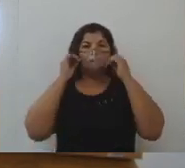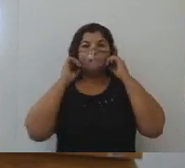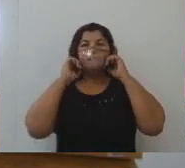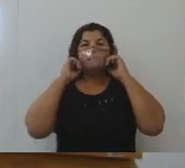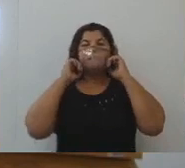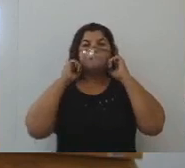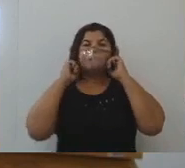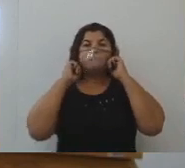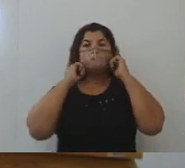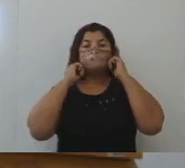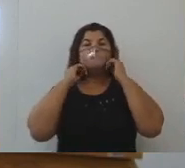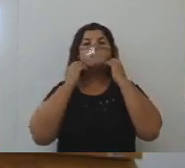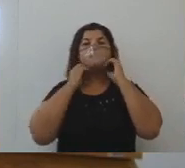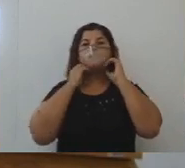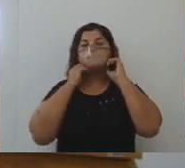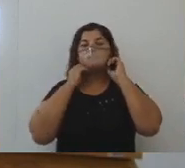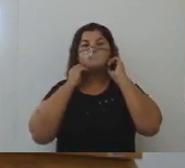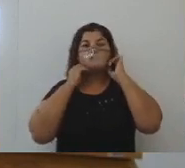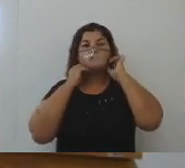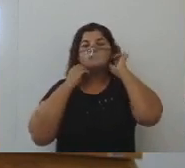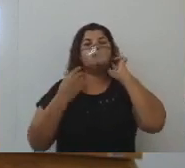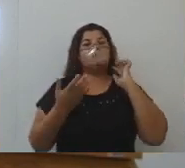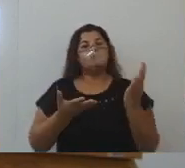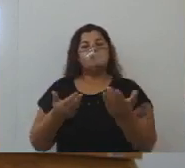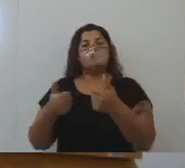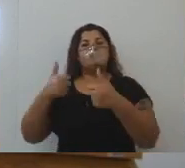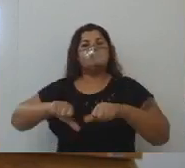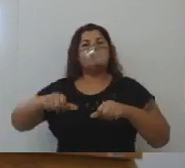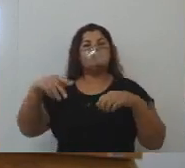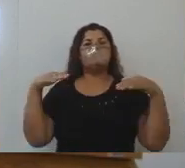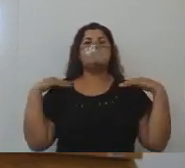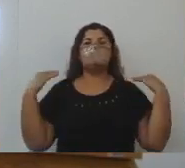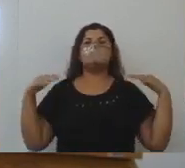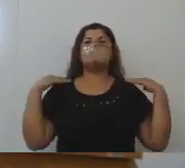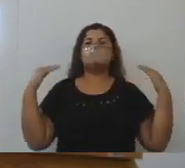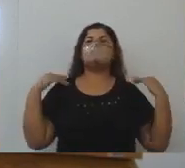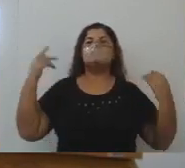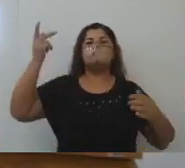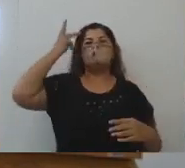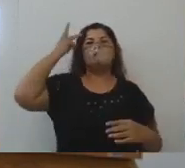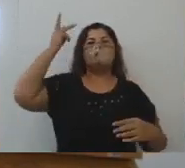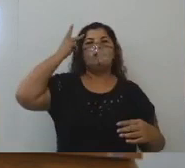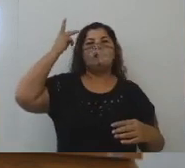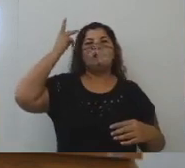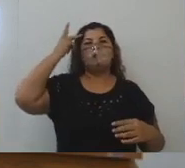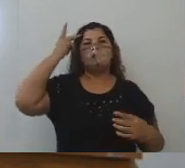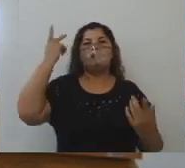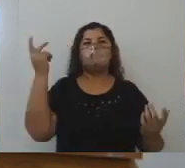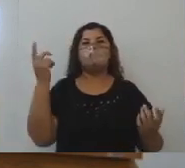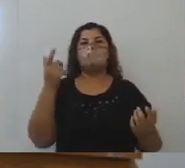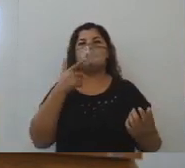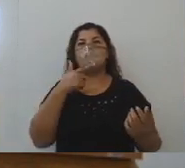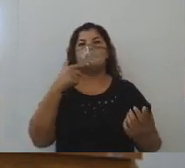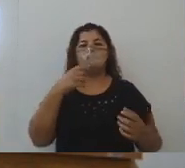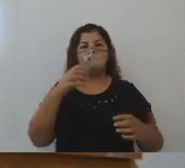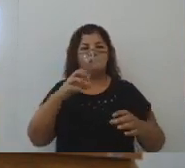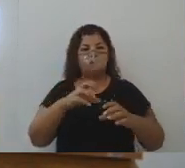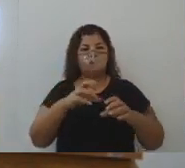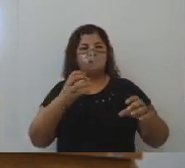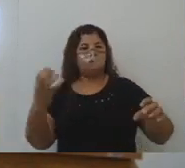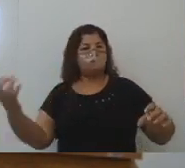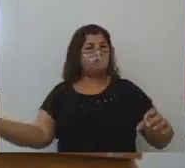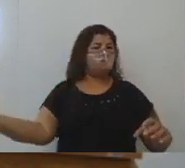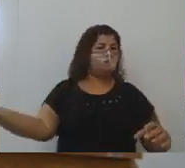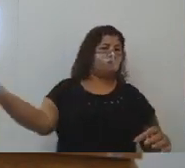daquela história dos jovens que estavam passeando na Avenida Paulista, lá em São Paulo, e de repente chega um cara e pega uma lâmpada e quebra na